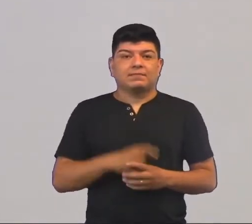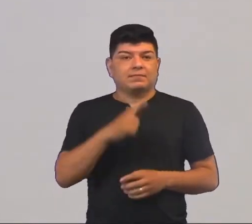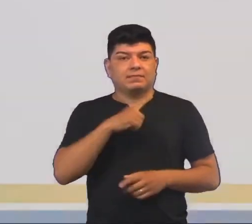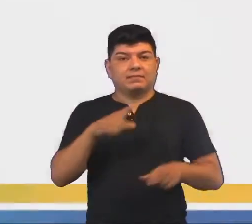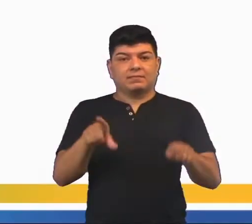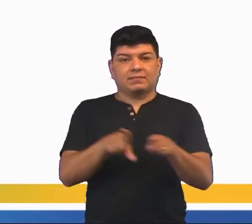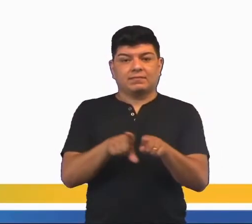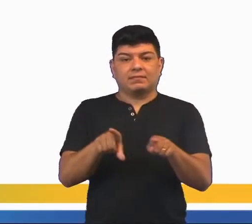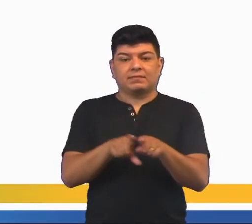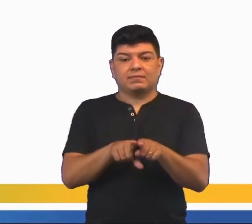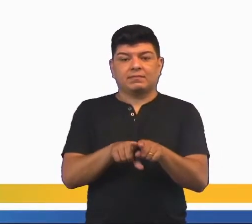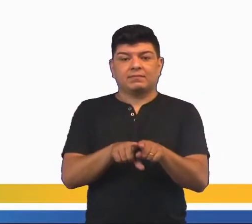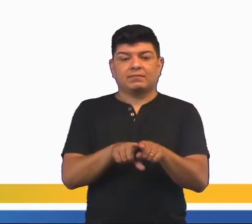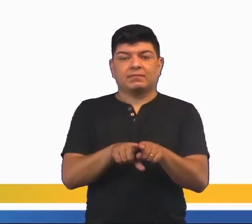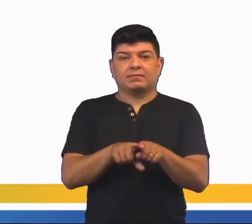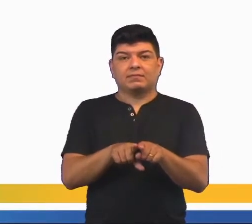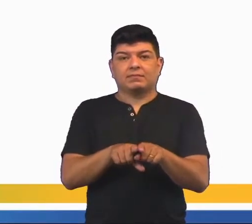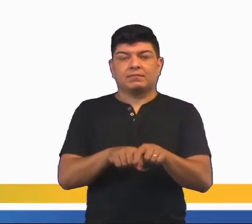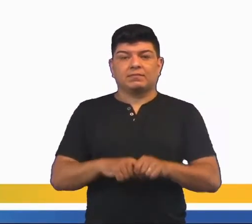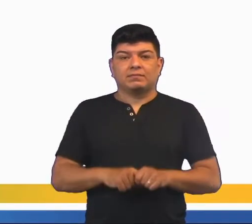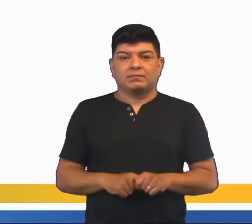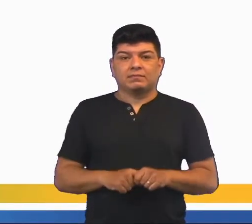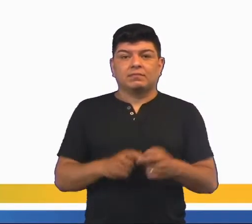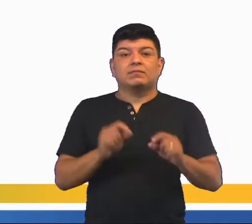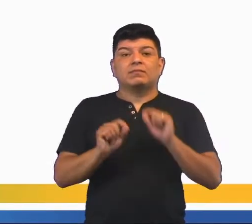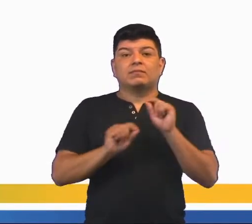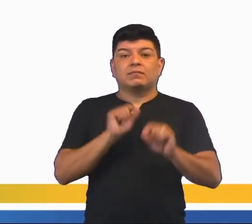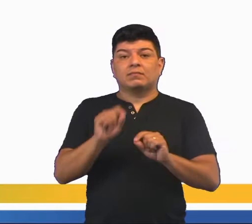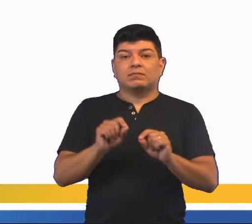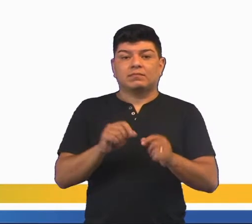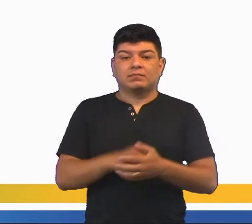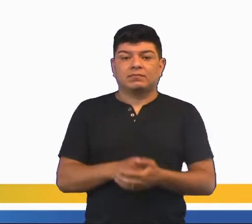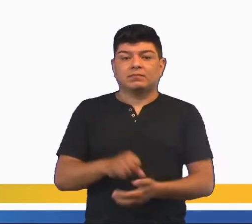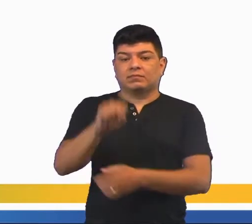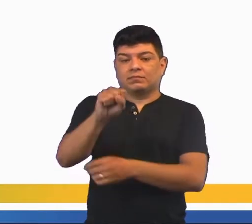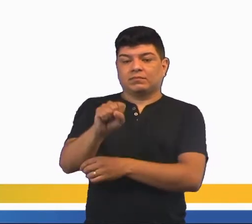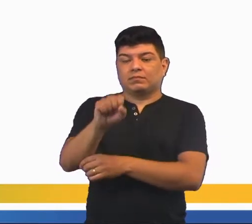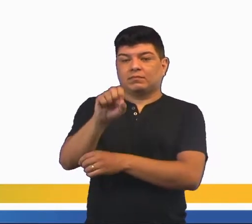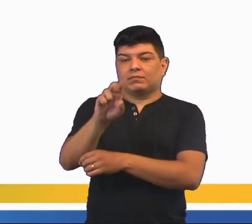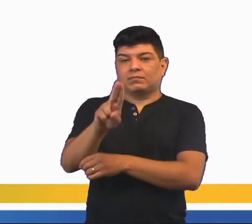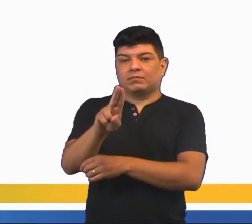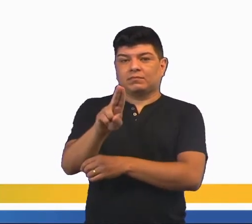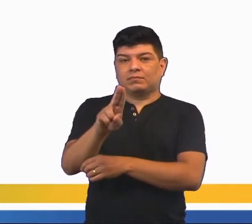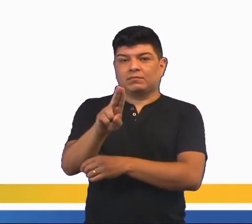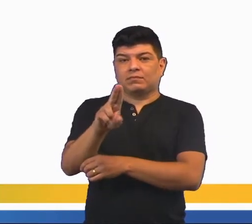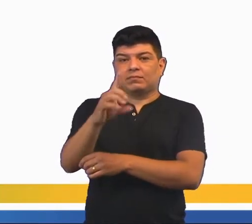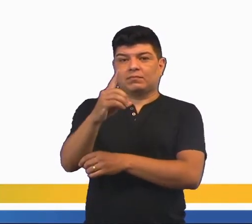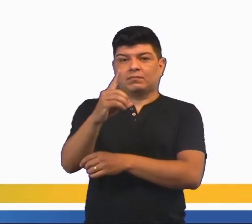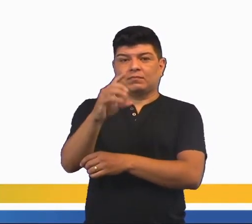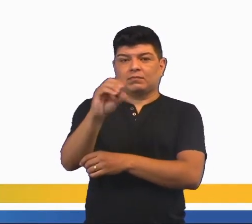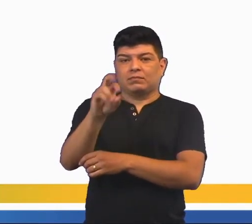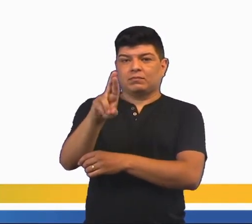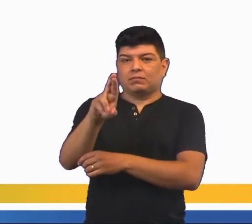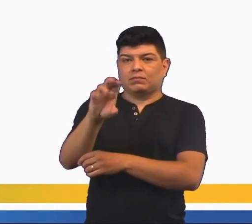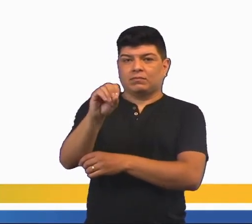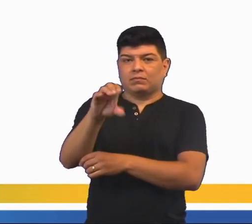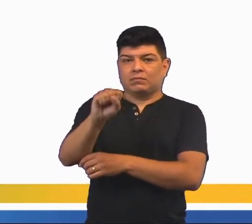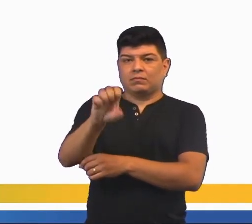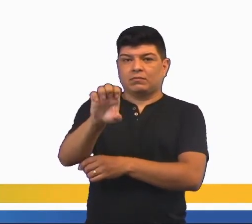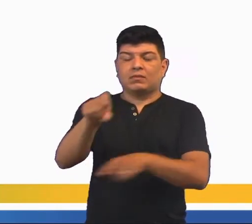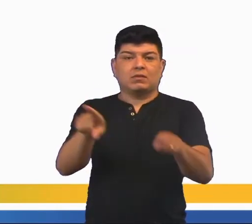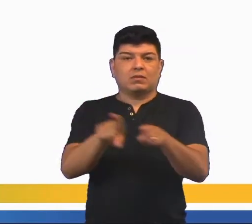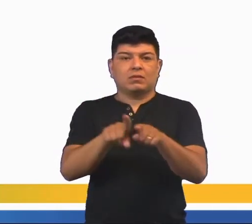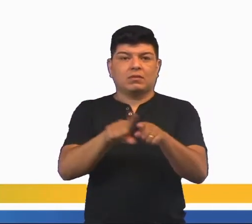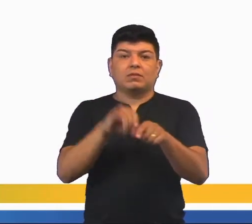Temos também o aumento da sudorese, né? Que torna importante